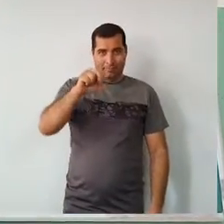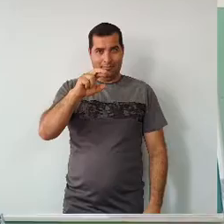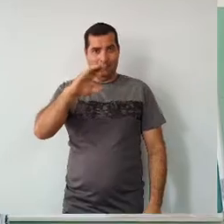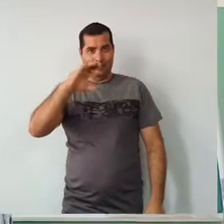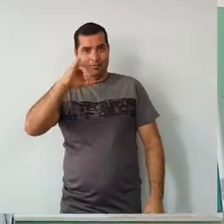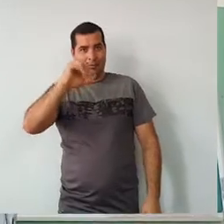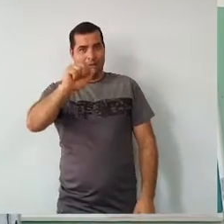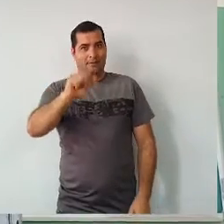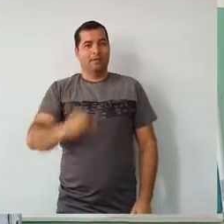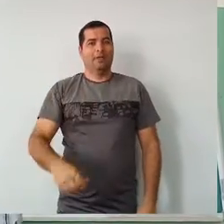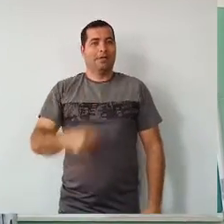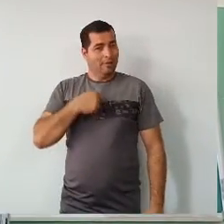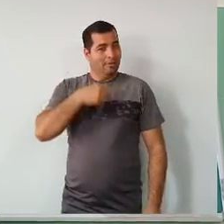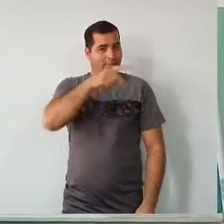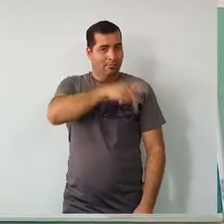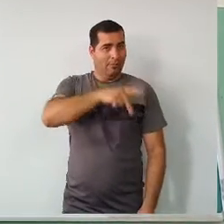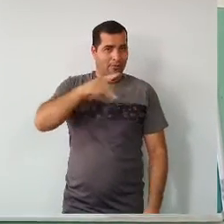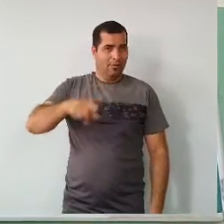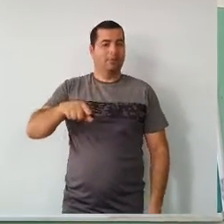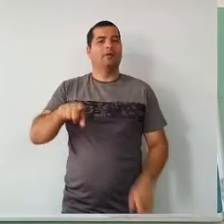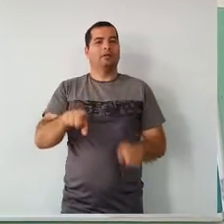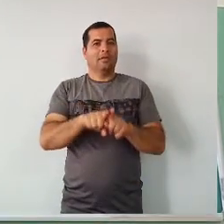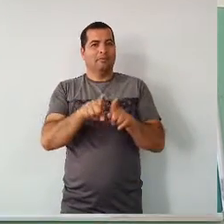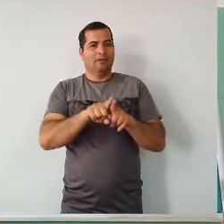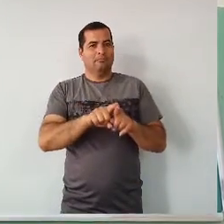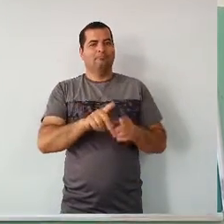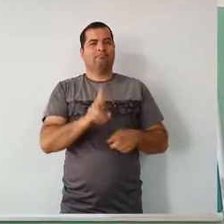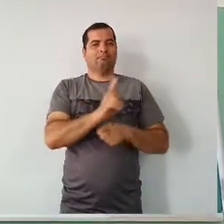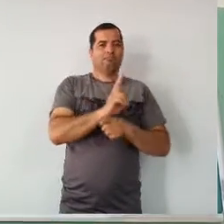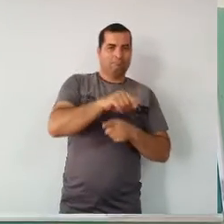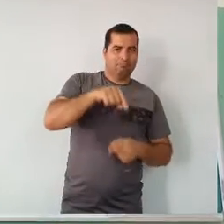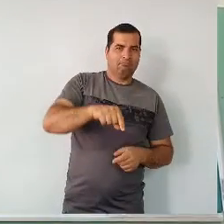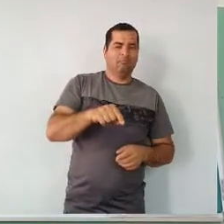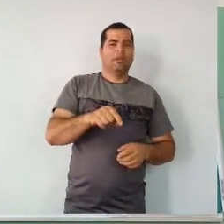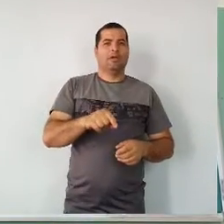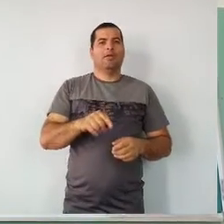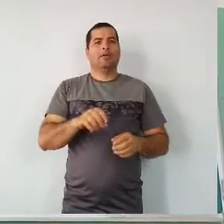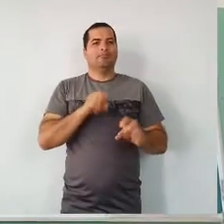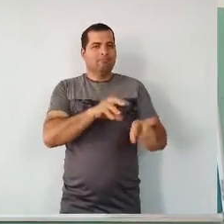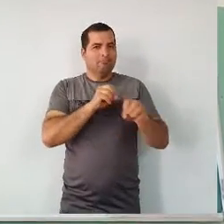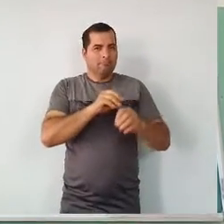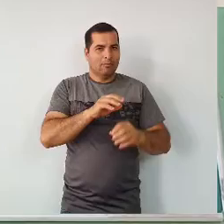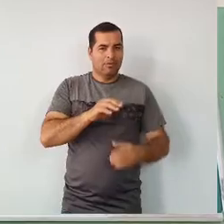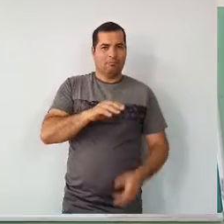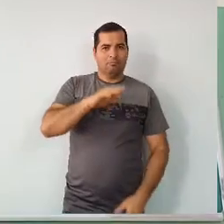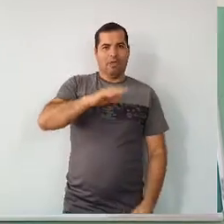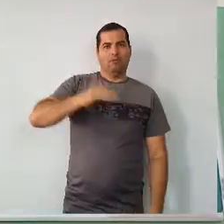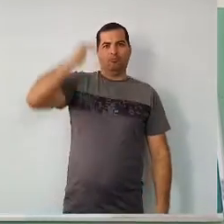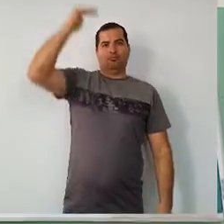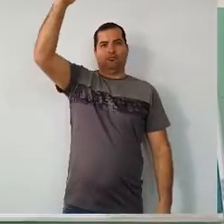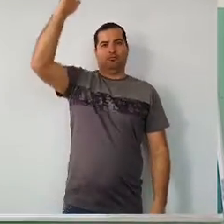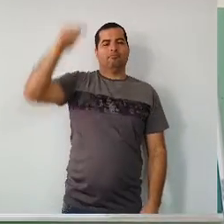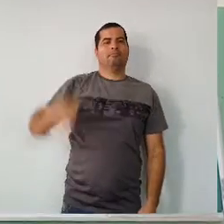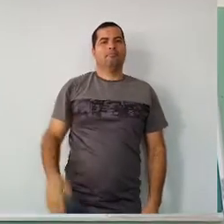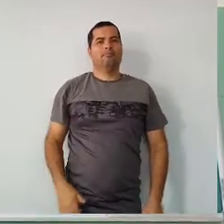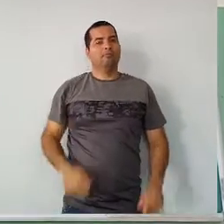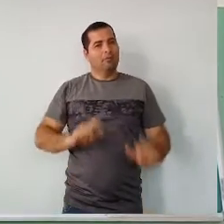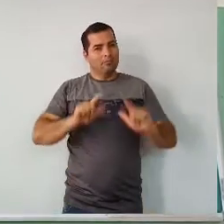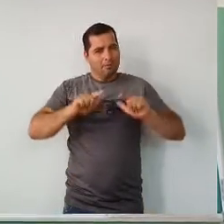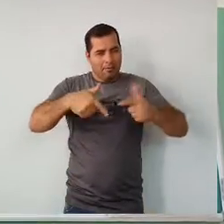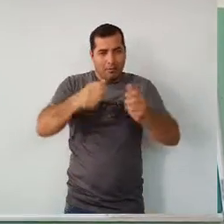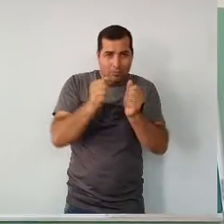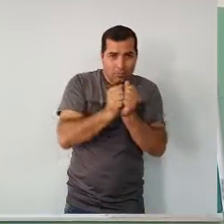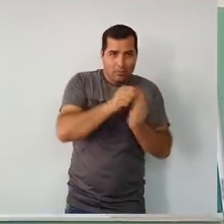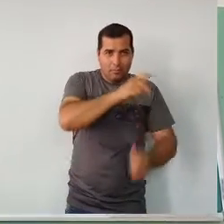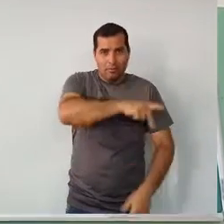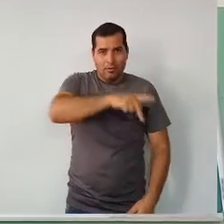é Márcia, eu estou professora coordenadora na educação de jovens e adultos e trabalho